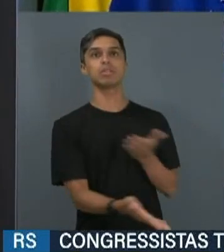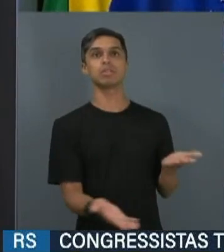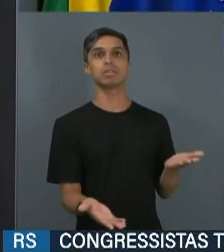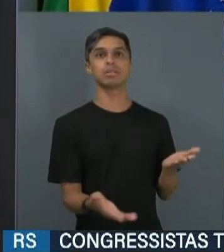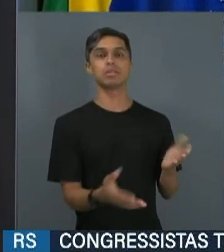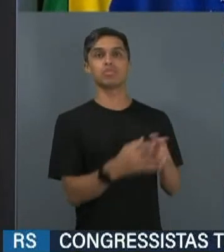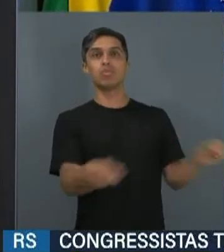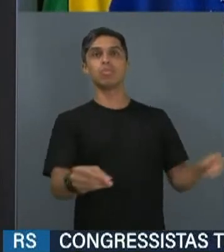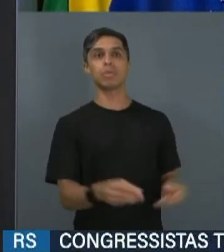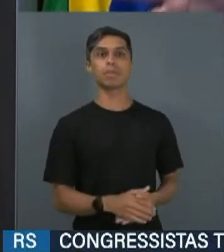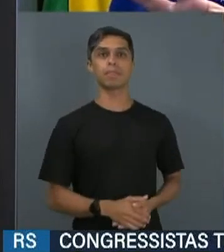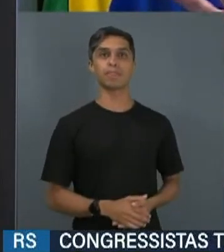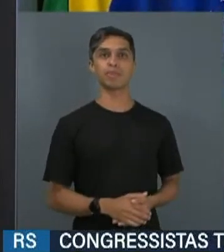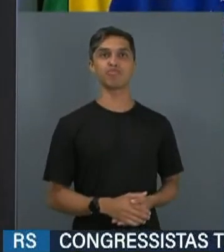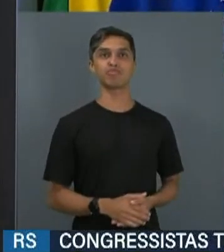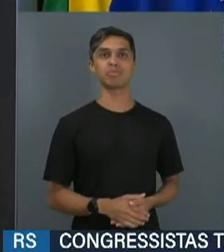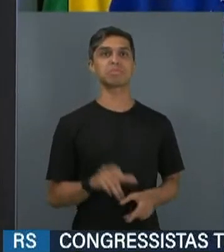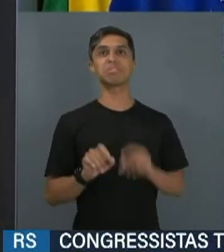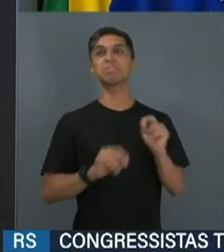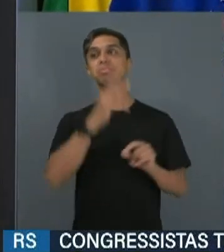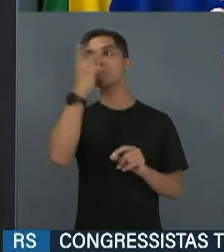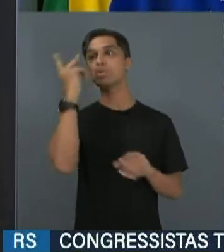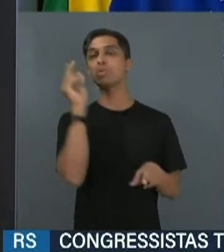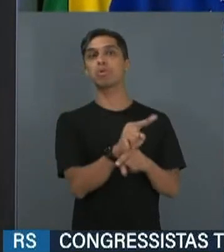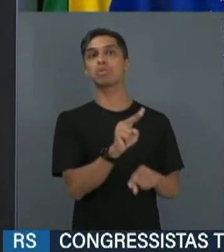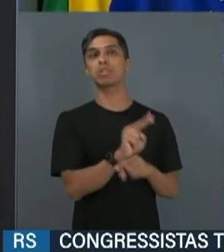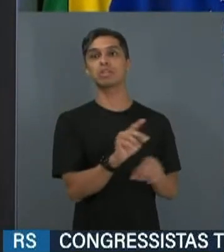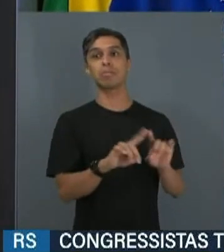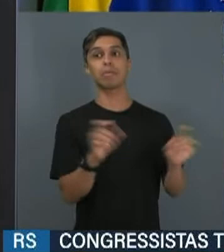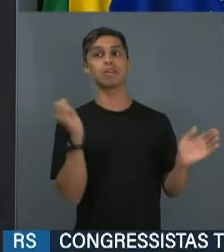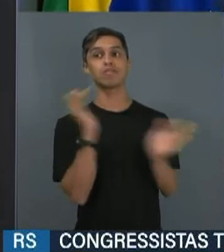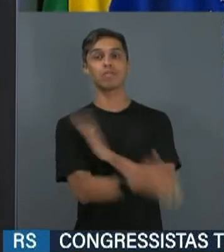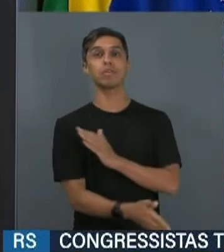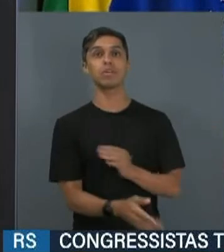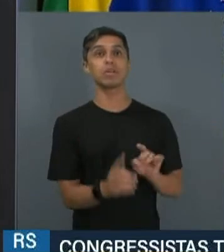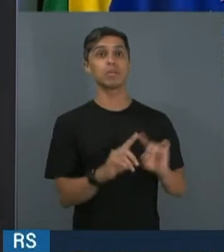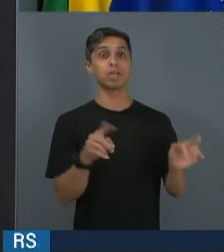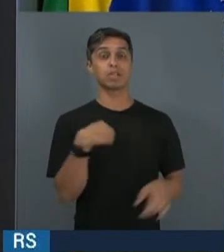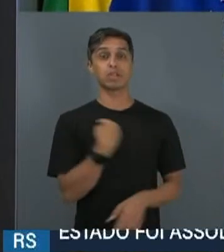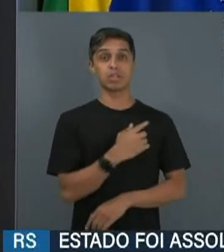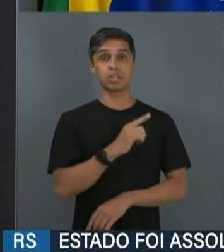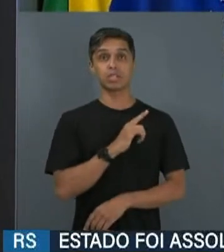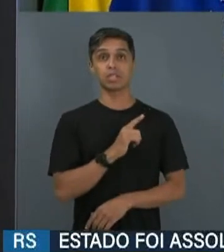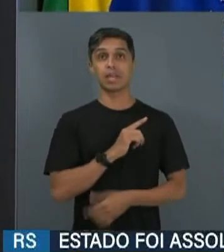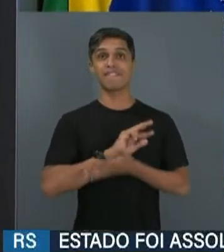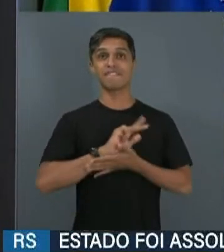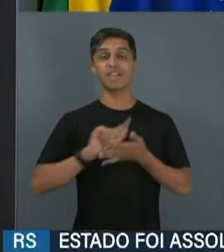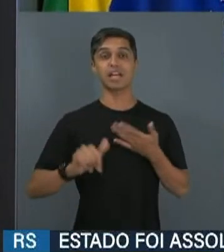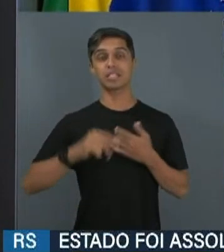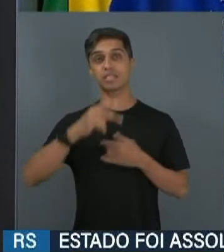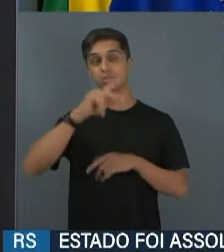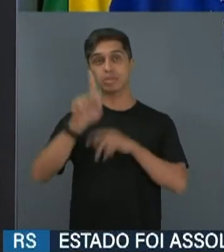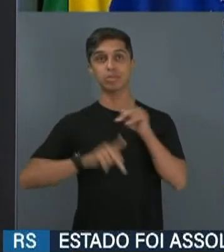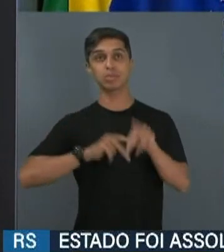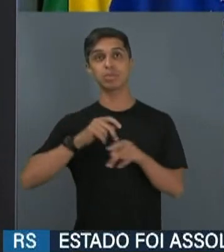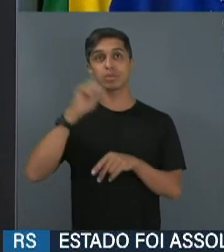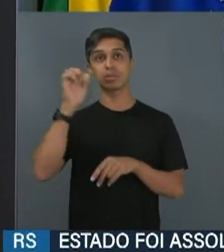Sabe lá com proteção de quem? Fugiu. Mas nós temos milhares de